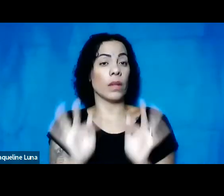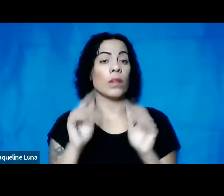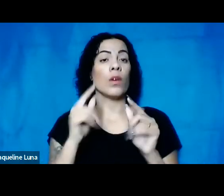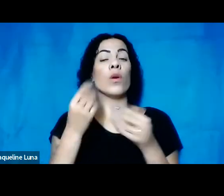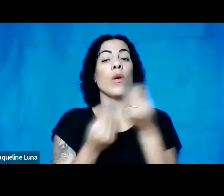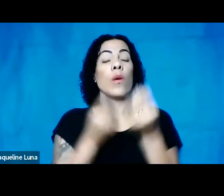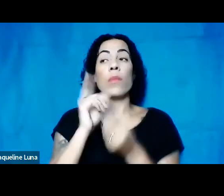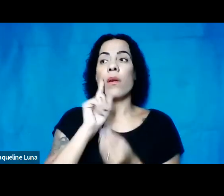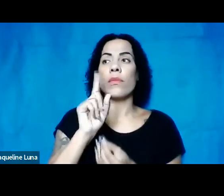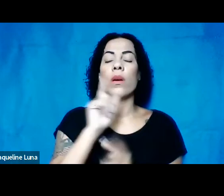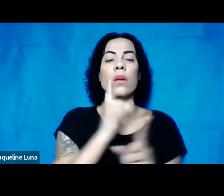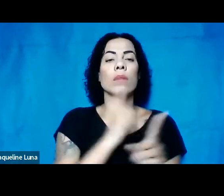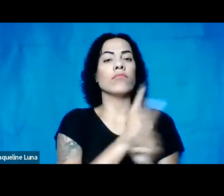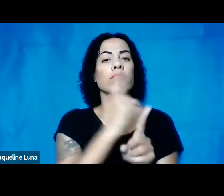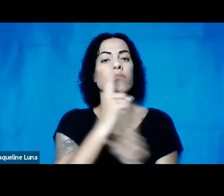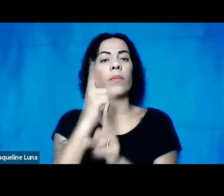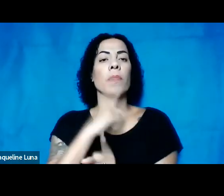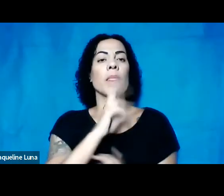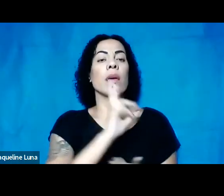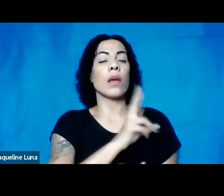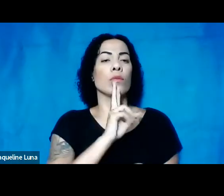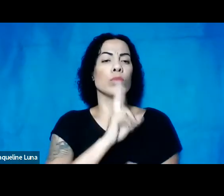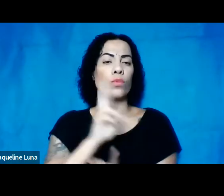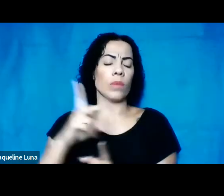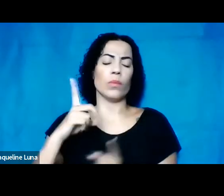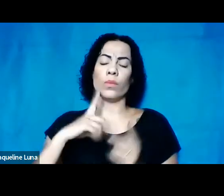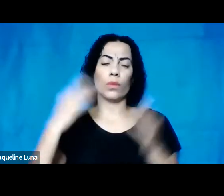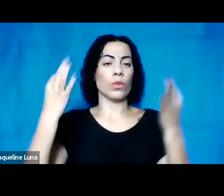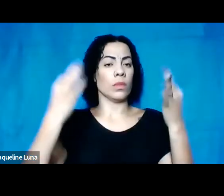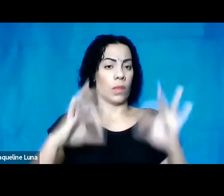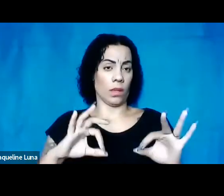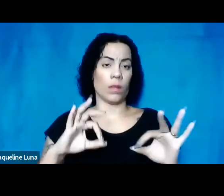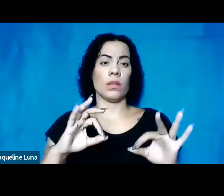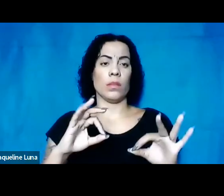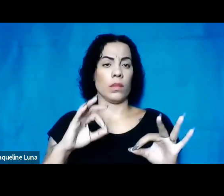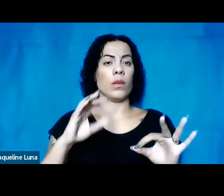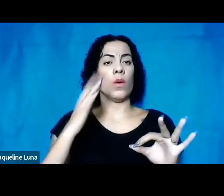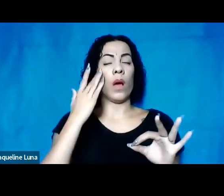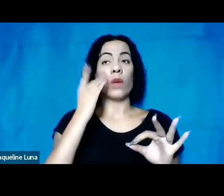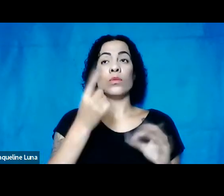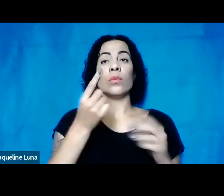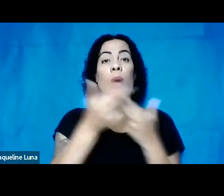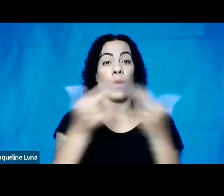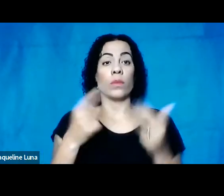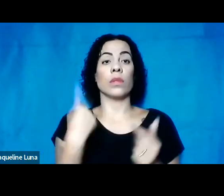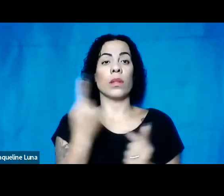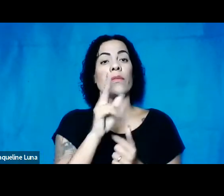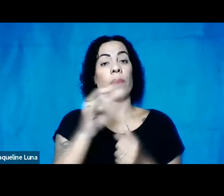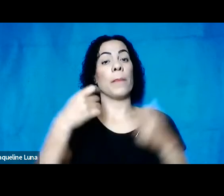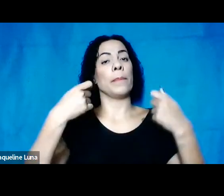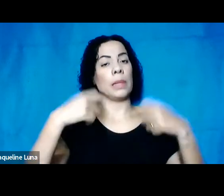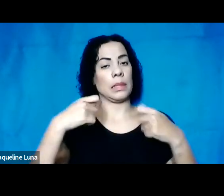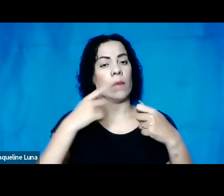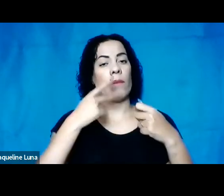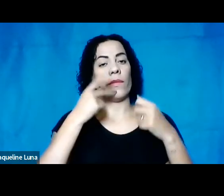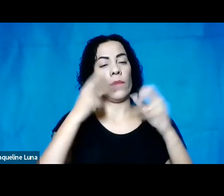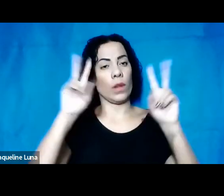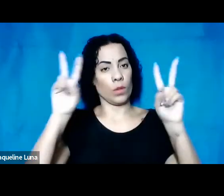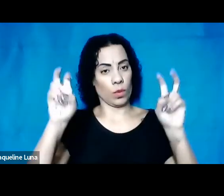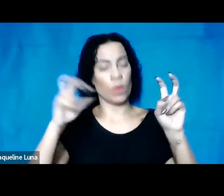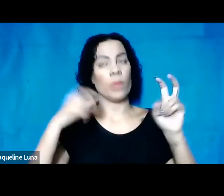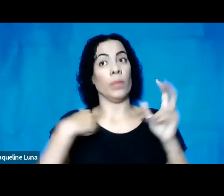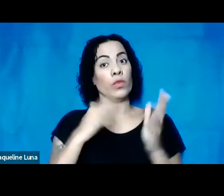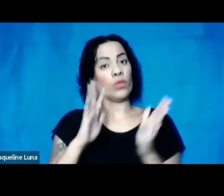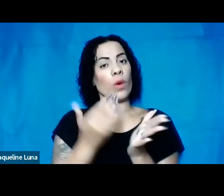resultados que a gente vem alcançando. Certamente, eu acho que um ponto que a gente vai precisar pautar e que eu tenho falado